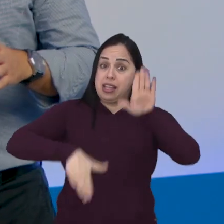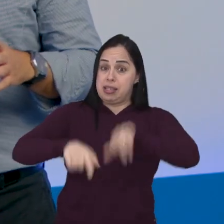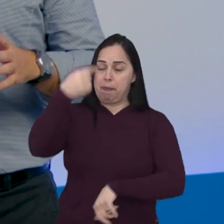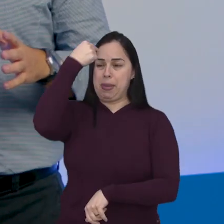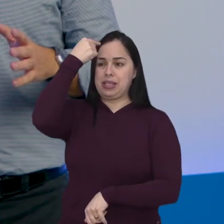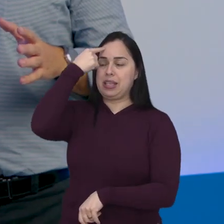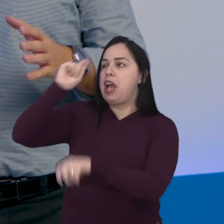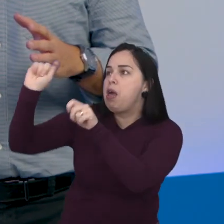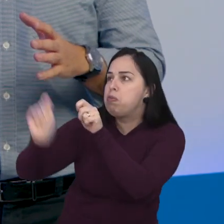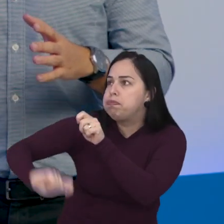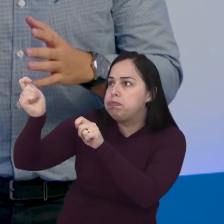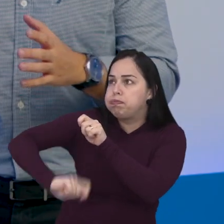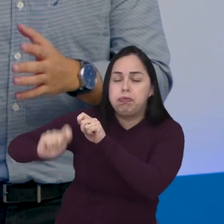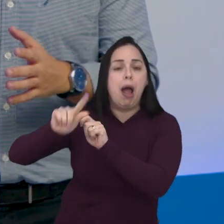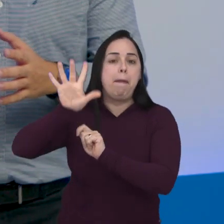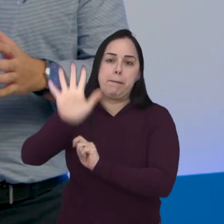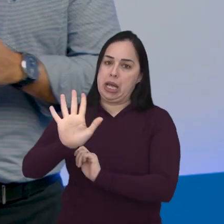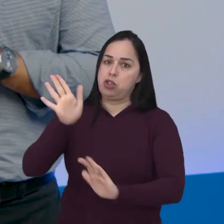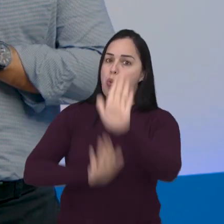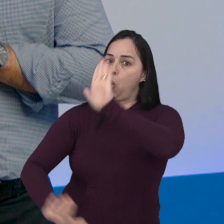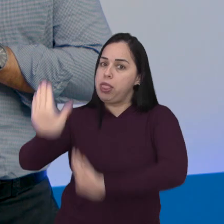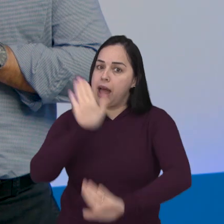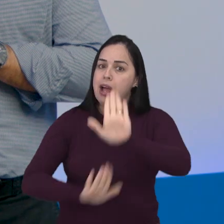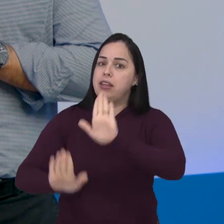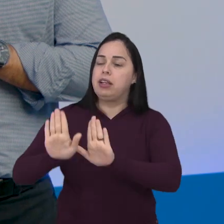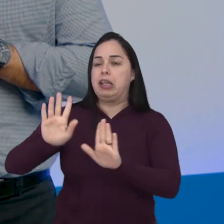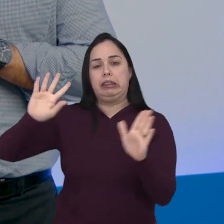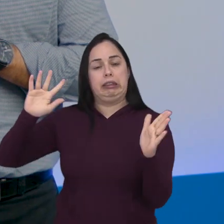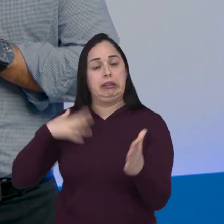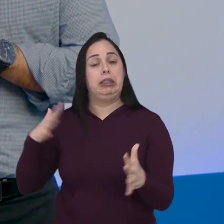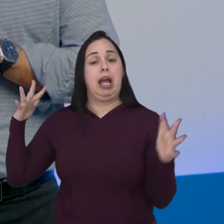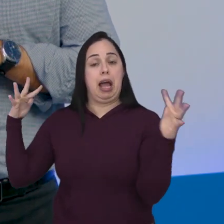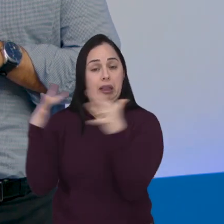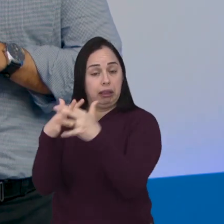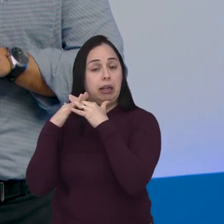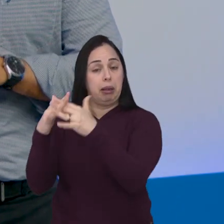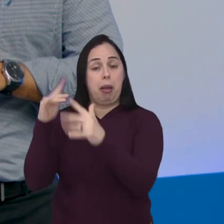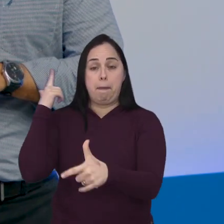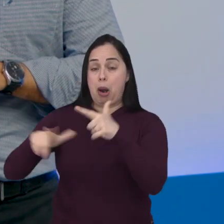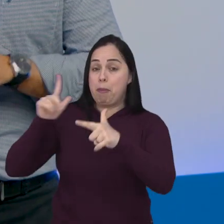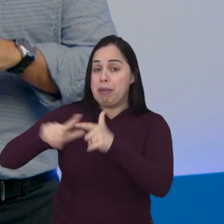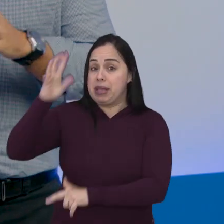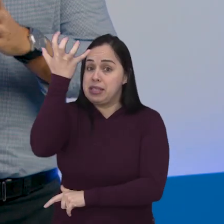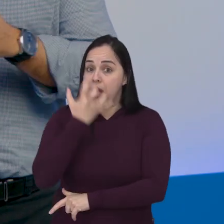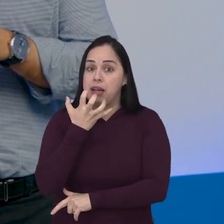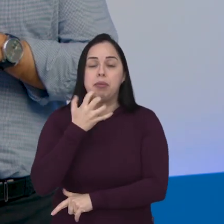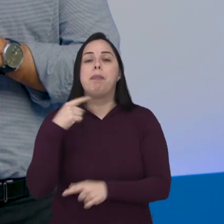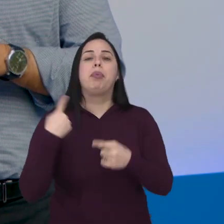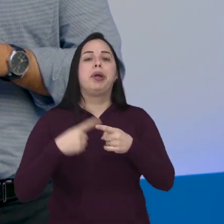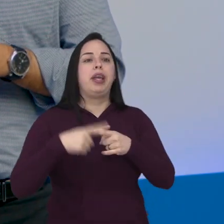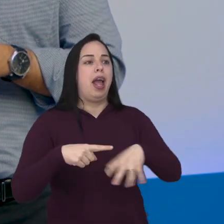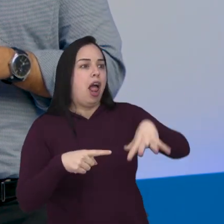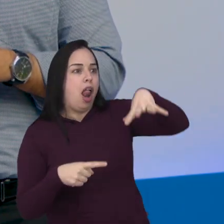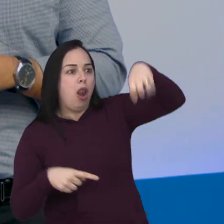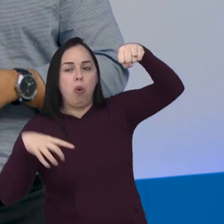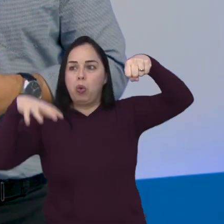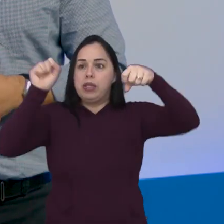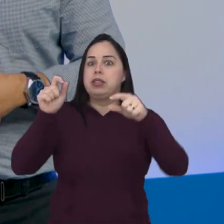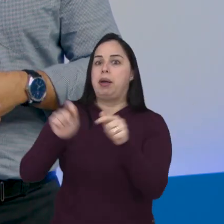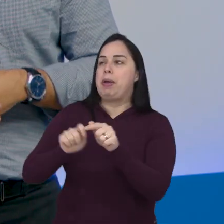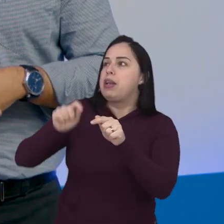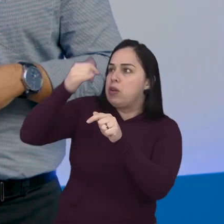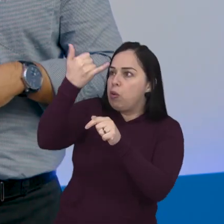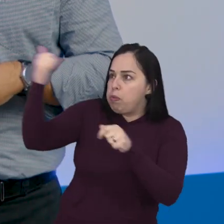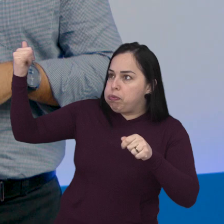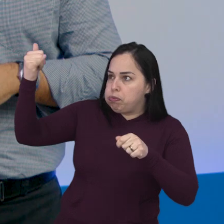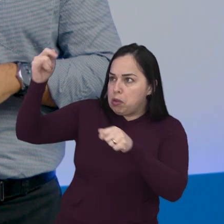só uma brincadeira, mas sem os cuidados, soltar pipa acaba virando um problema sério. Além da falta de energia, os fios presos